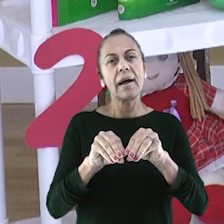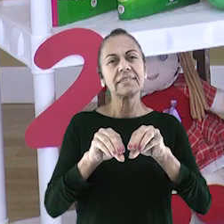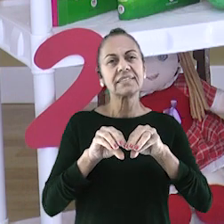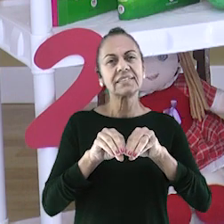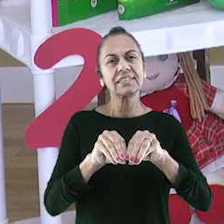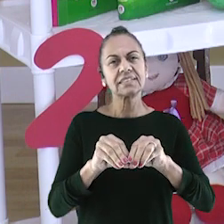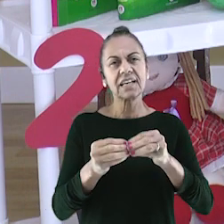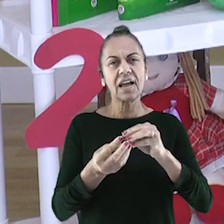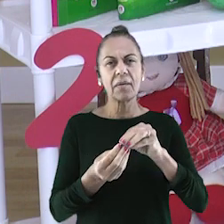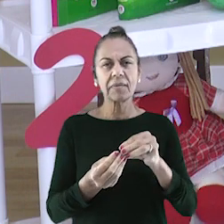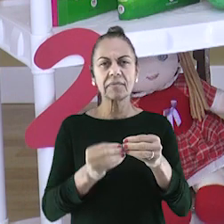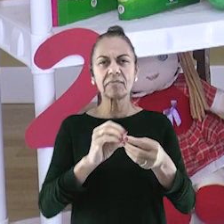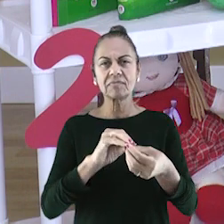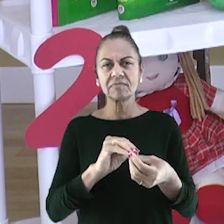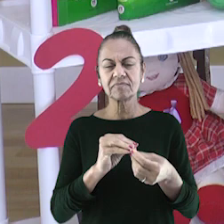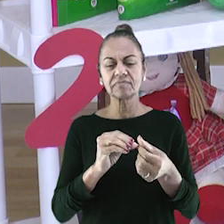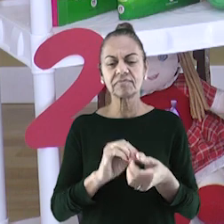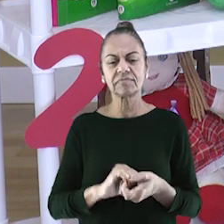Assim como você brinca com a massinha.